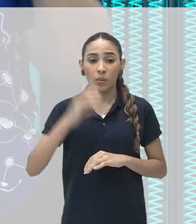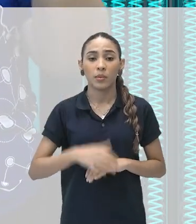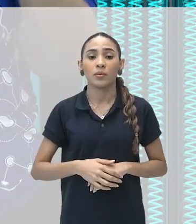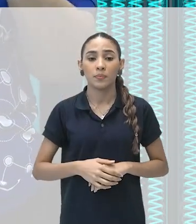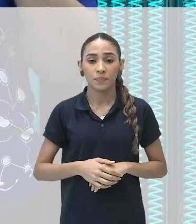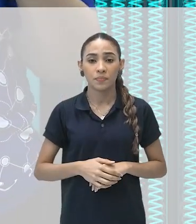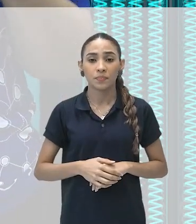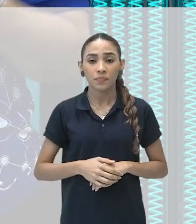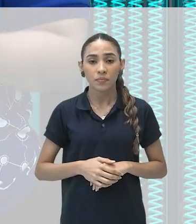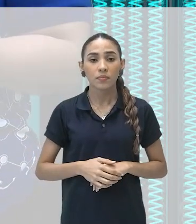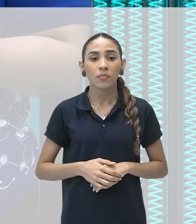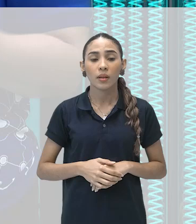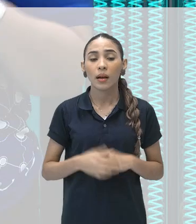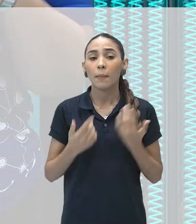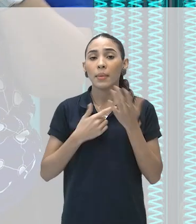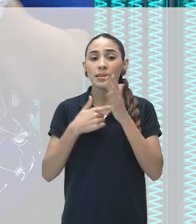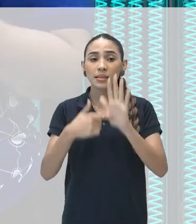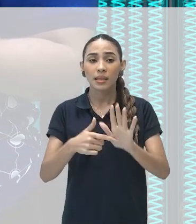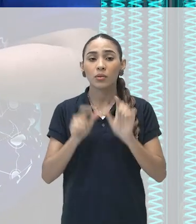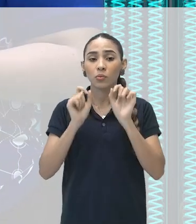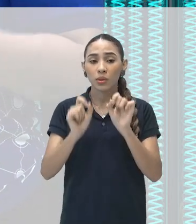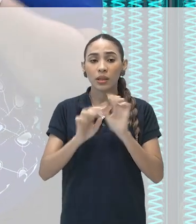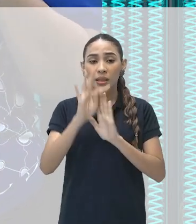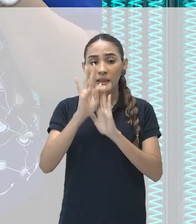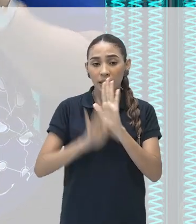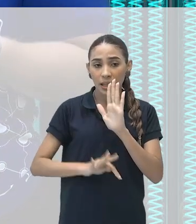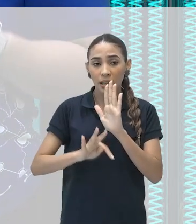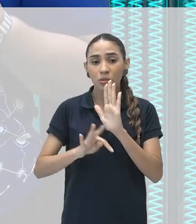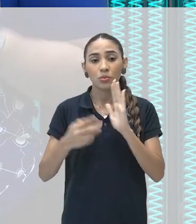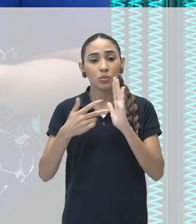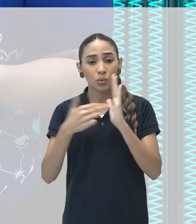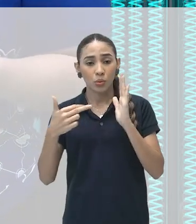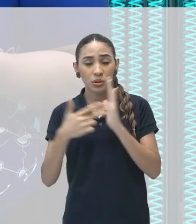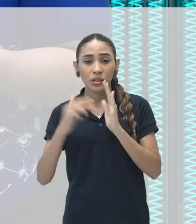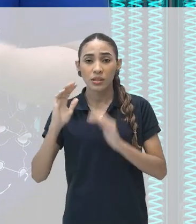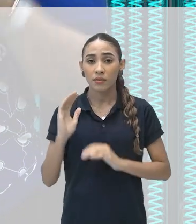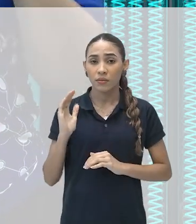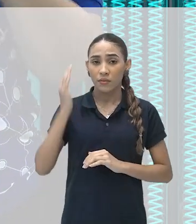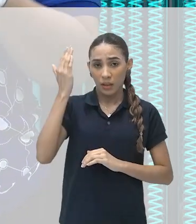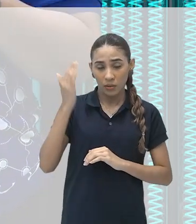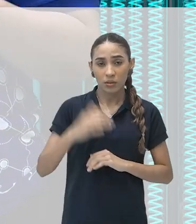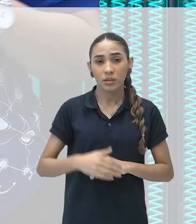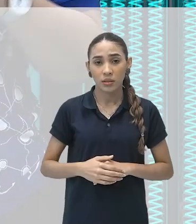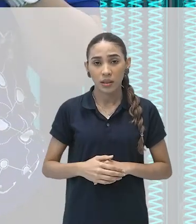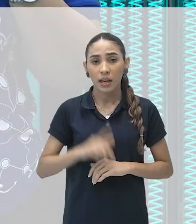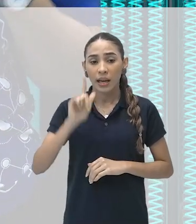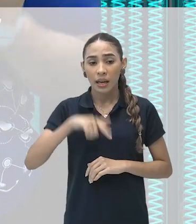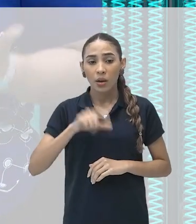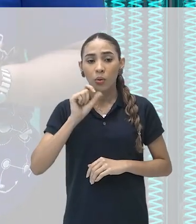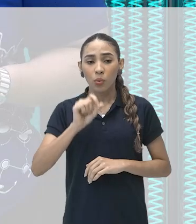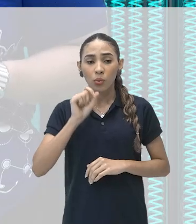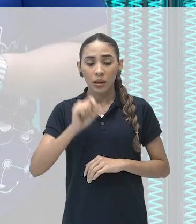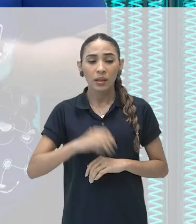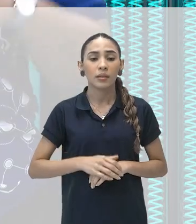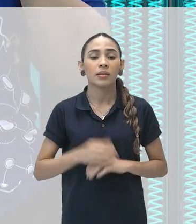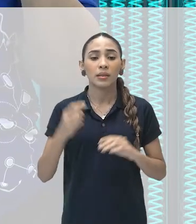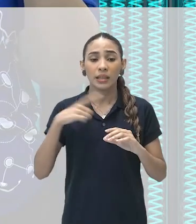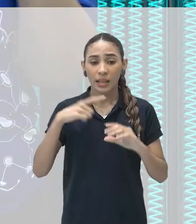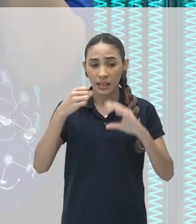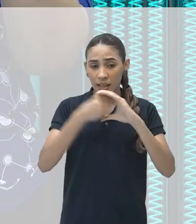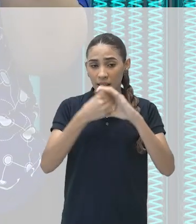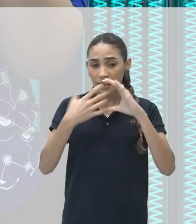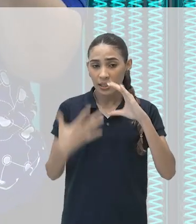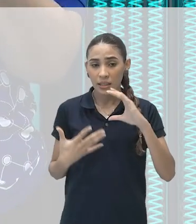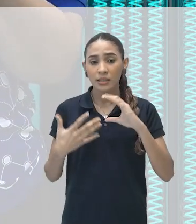fenômenos, eles demonstram que esses textos de notícias falsas, eles têm características, então